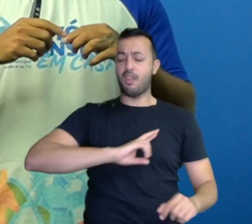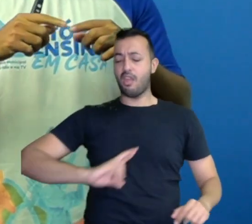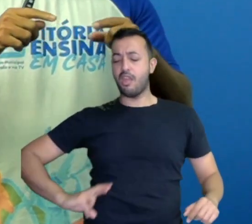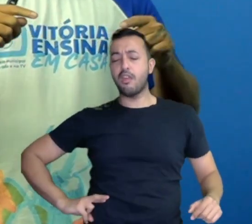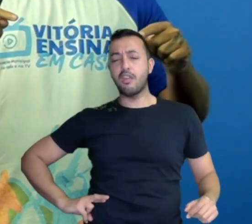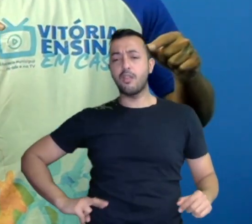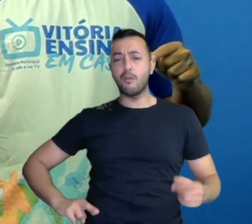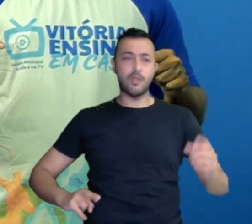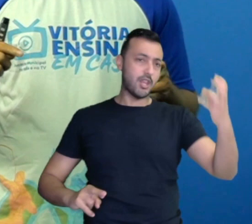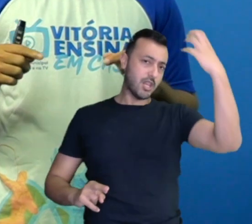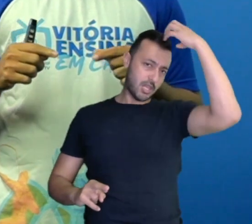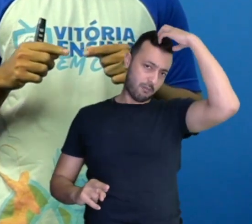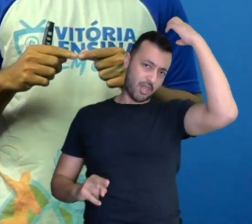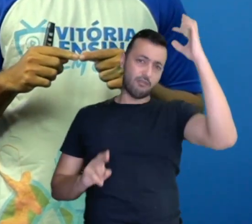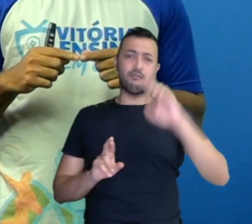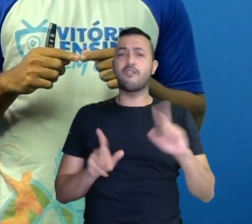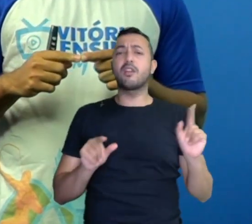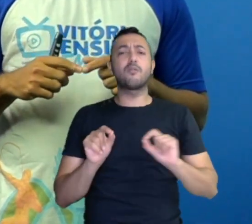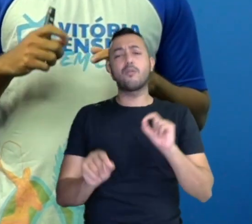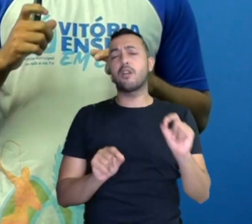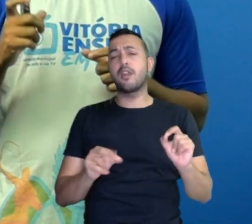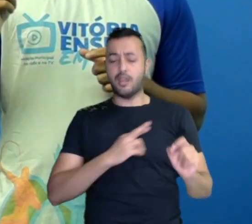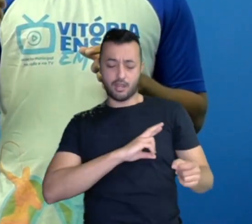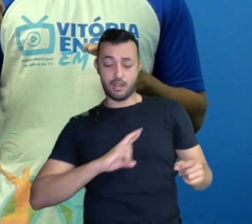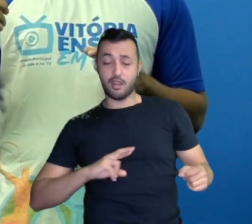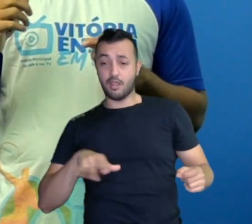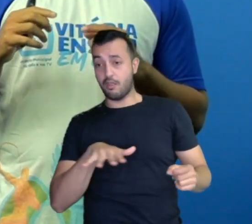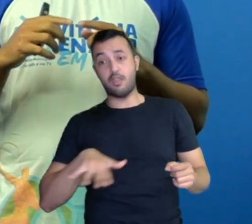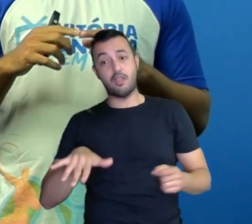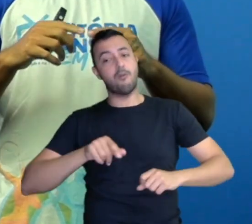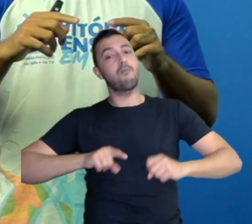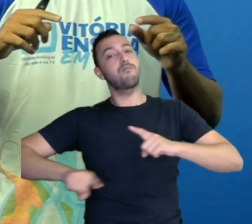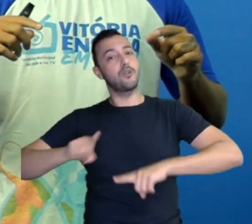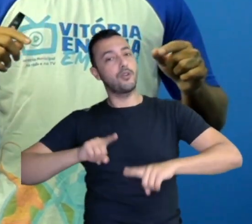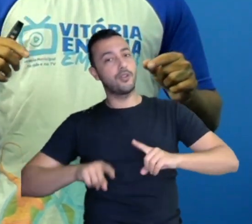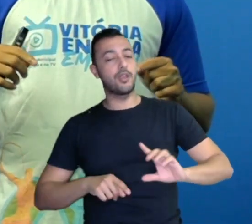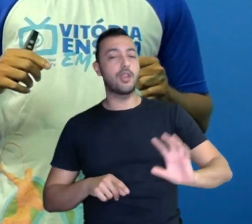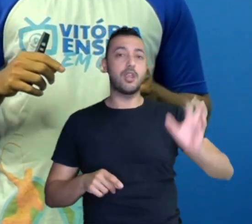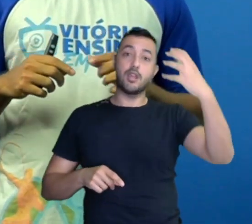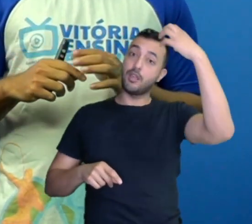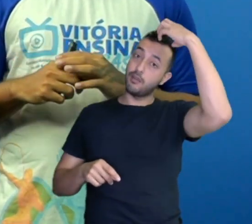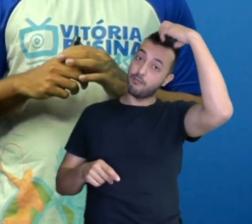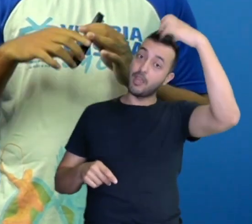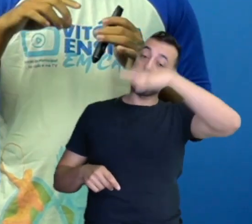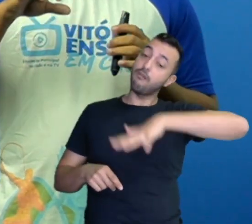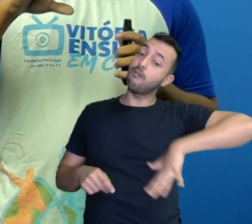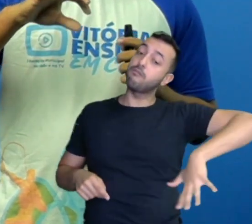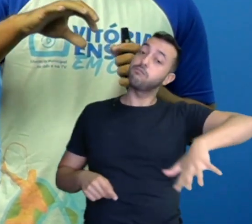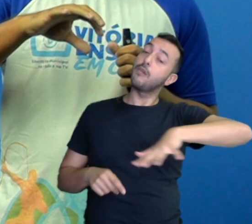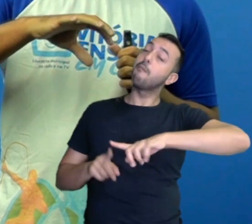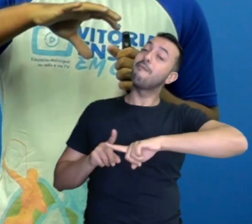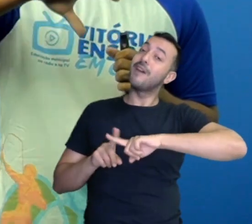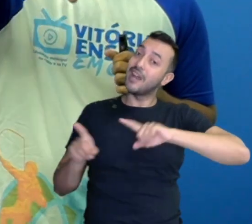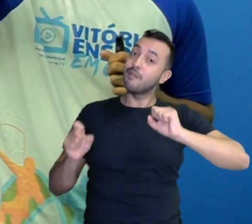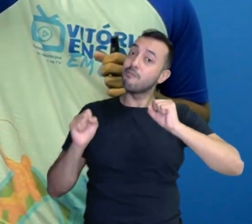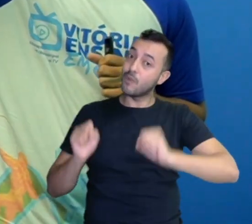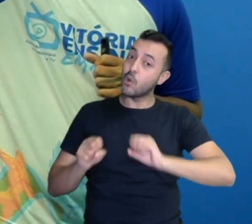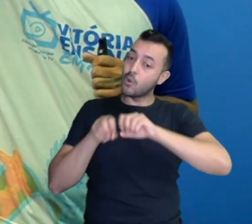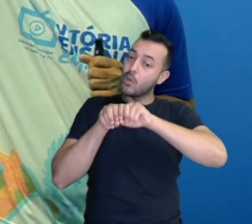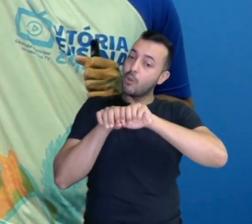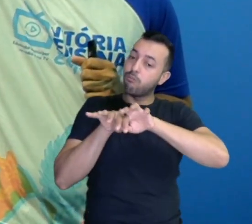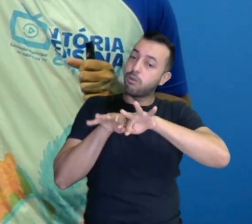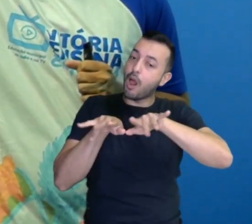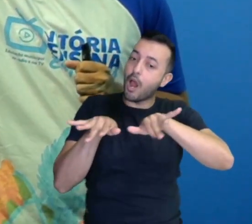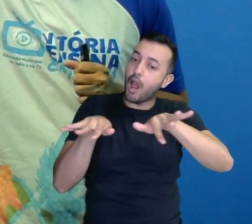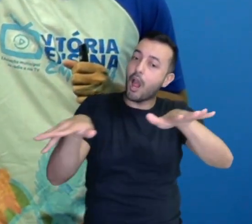rei ele tem um domínio sobre uma determinada região, e o império é quando o rei ele tem um domínio sobre uma determinada região, mas ele consegue expandir os seus